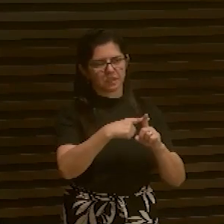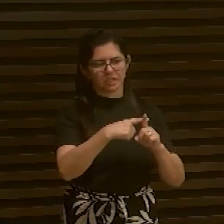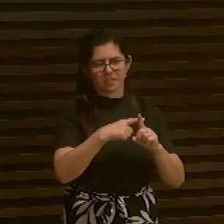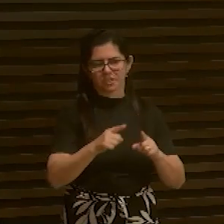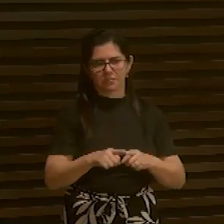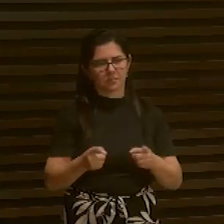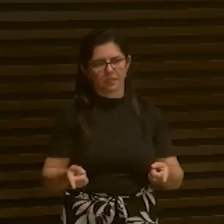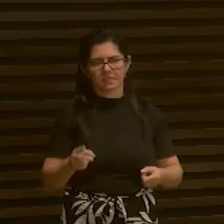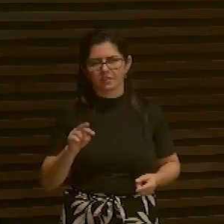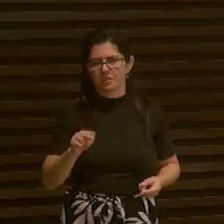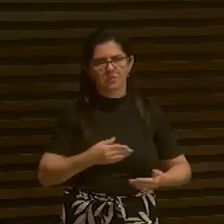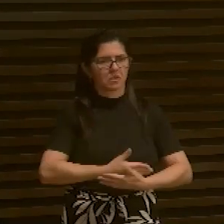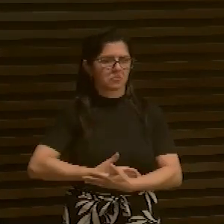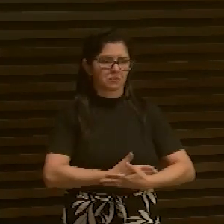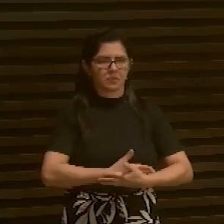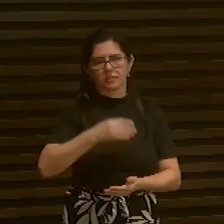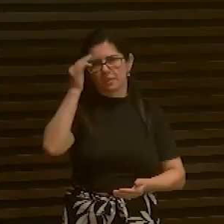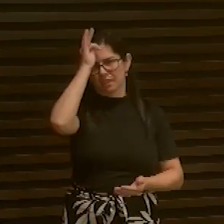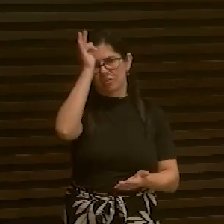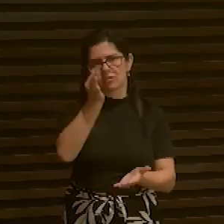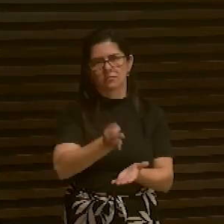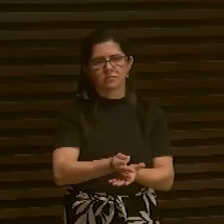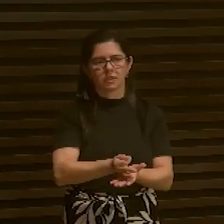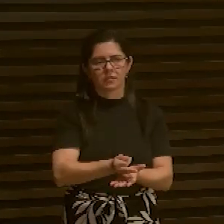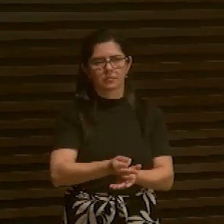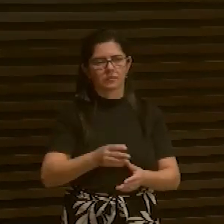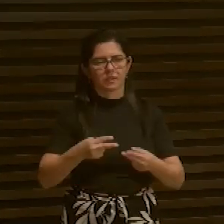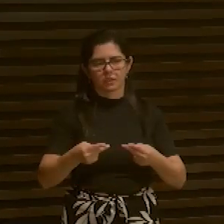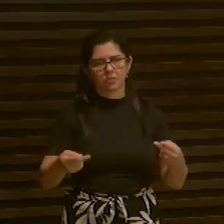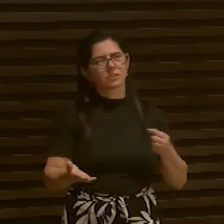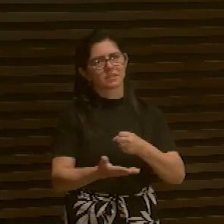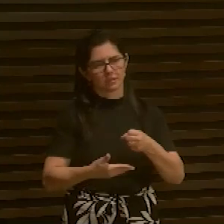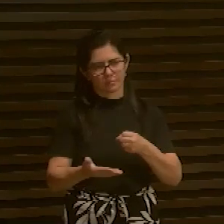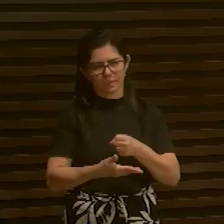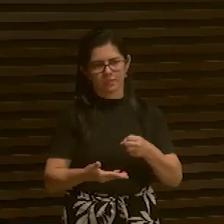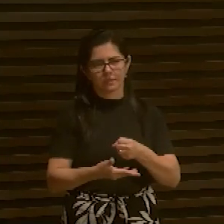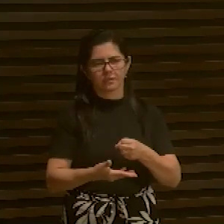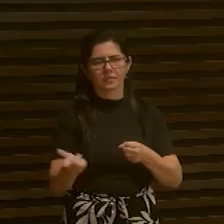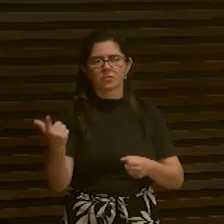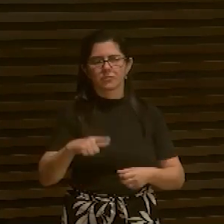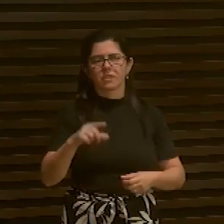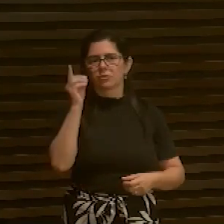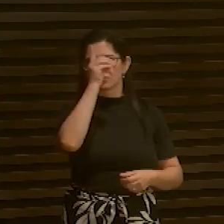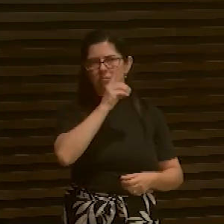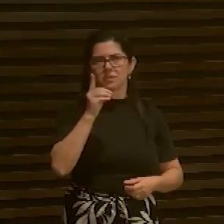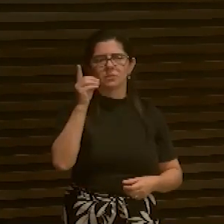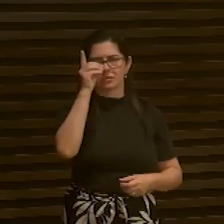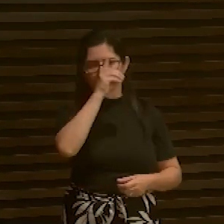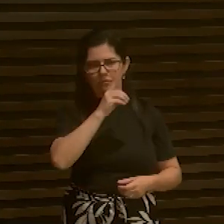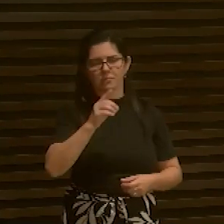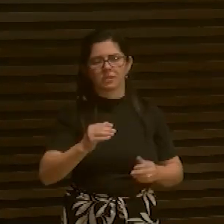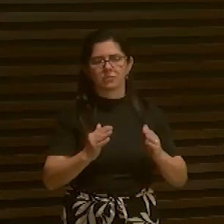ainda estou engatinhando em coisas que são tão básicas. Eu venho domingo após domingo, e eu chego em casa, eu já